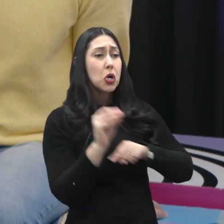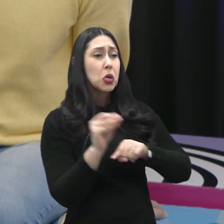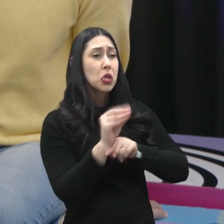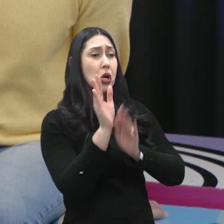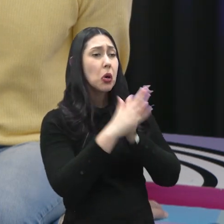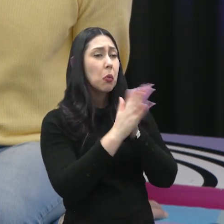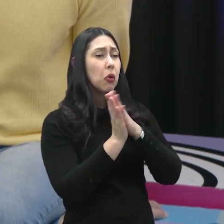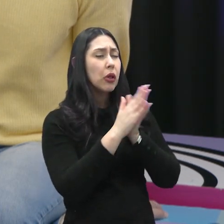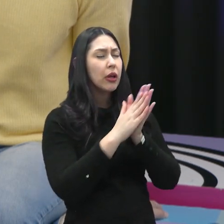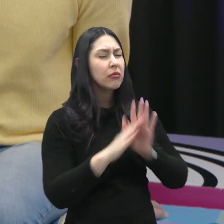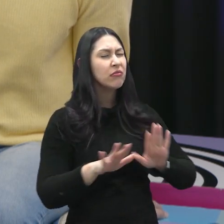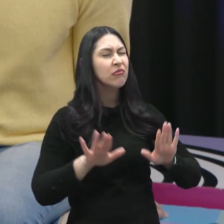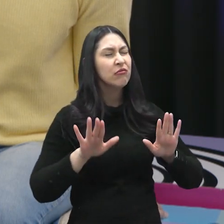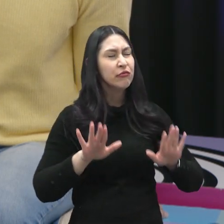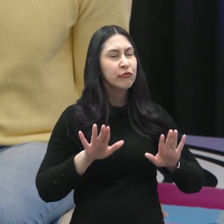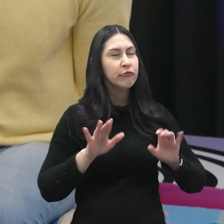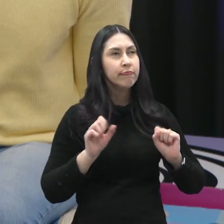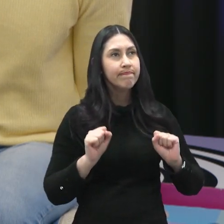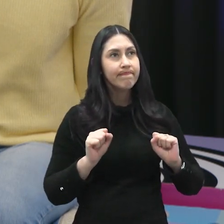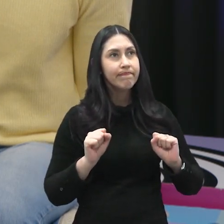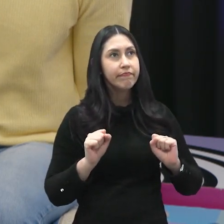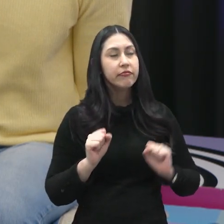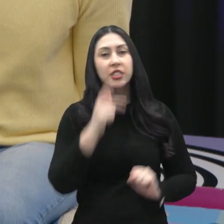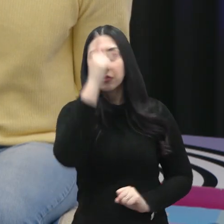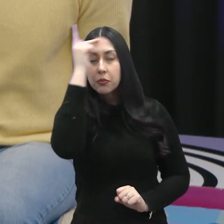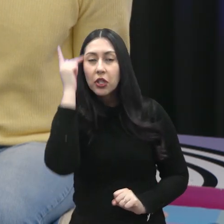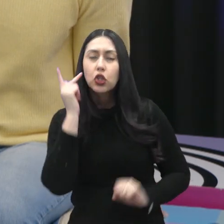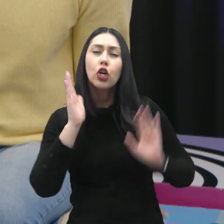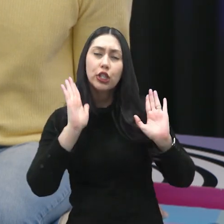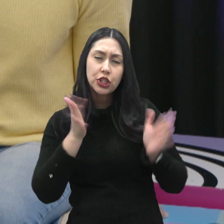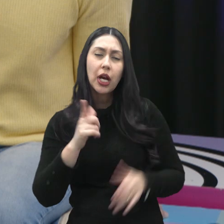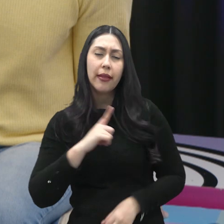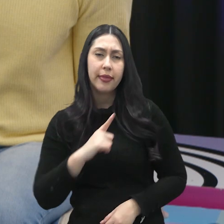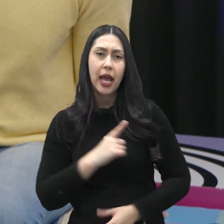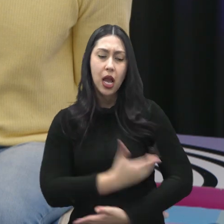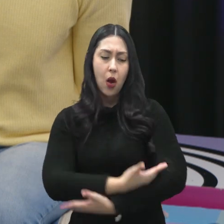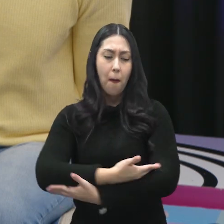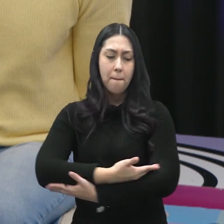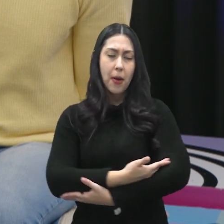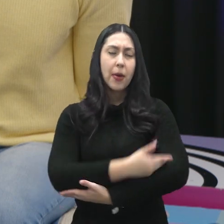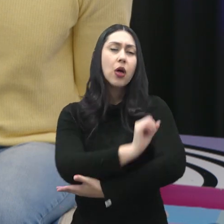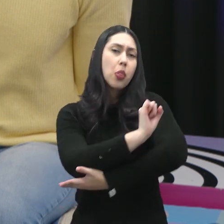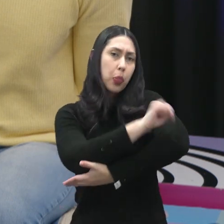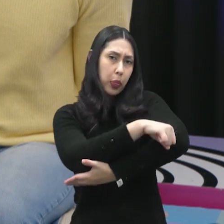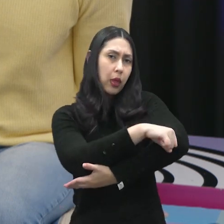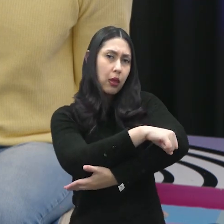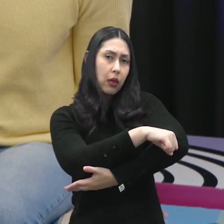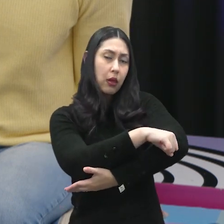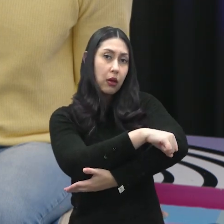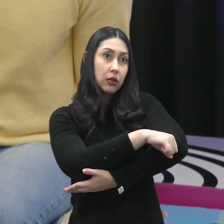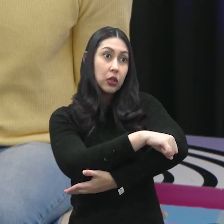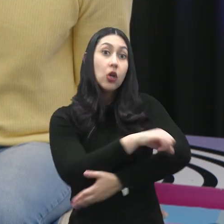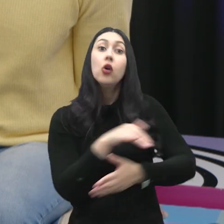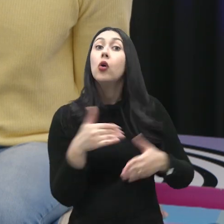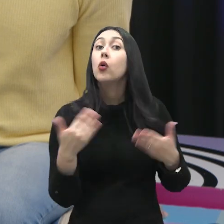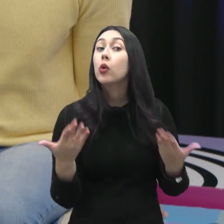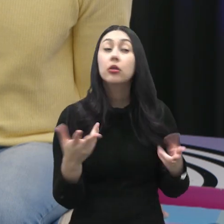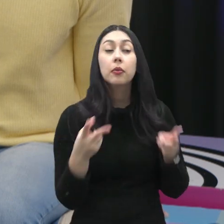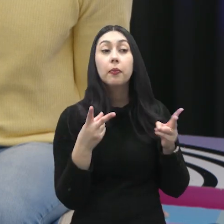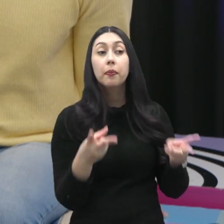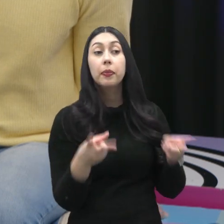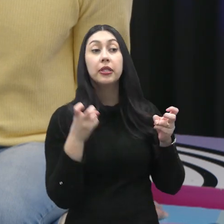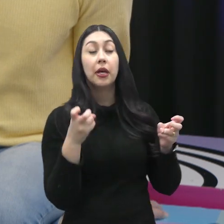boneco. Mas tem algum momento, quem tem, né, tá hoje com o bebê ou adquiriu agora, em que momento a